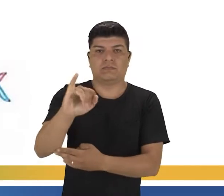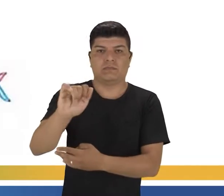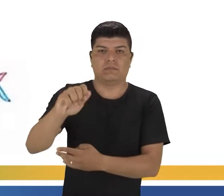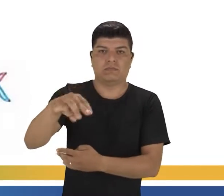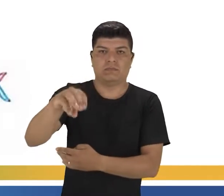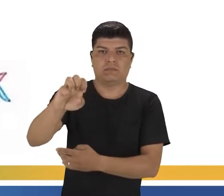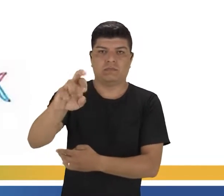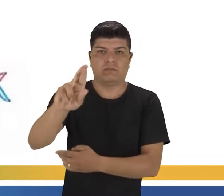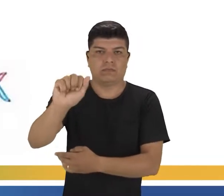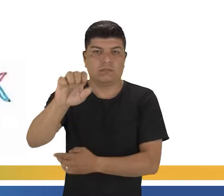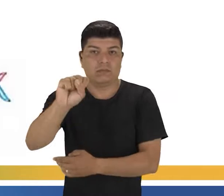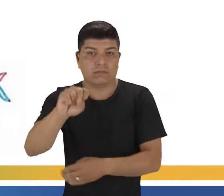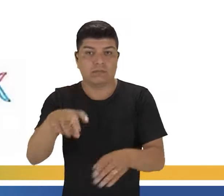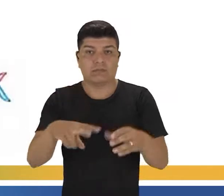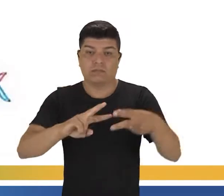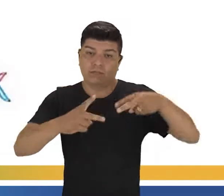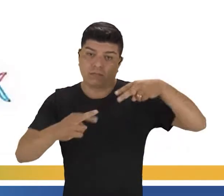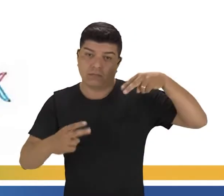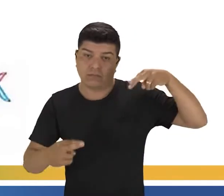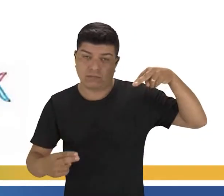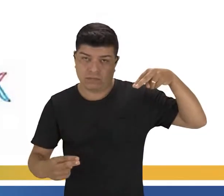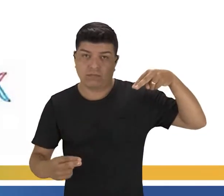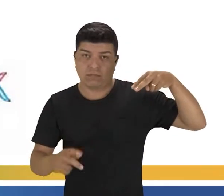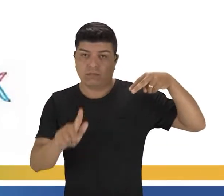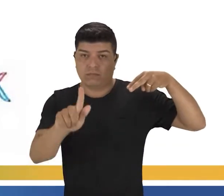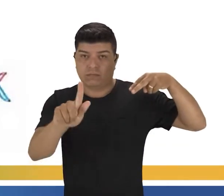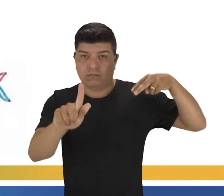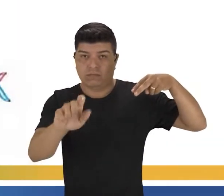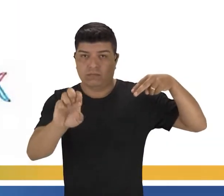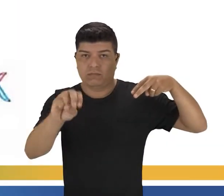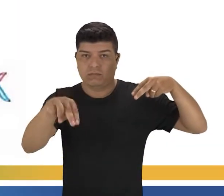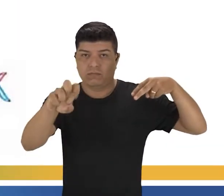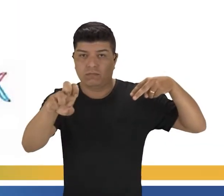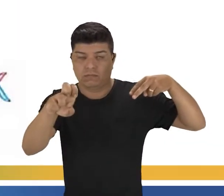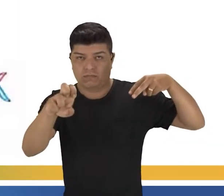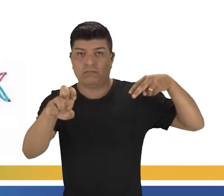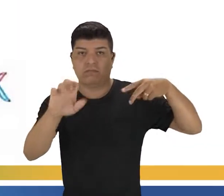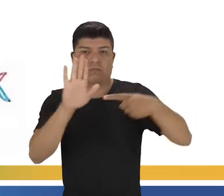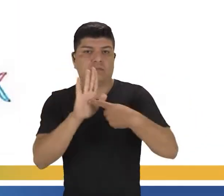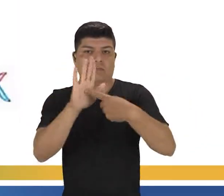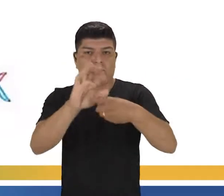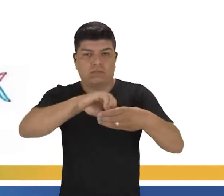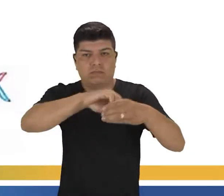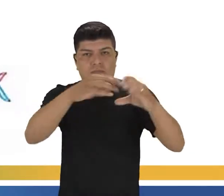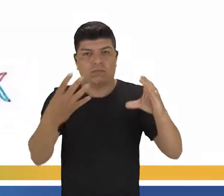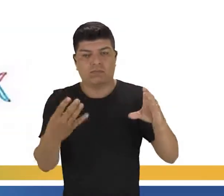se ligar no DNA, na parte do gene, ou seja, naquela parte que expressa uma